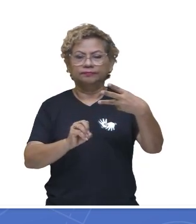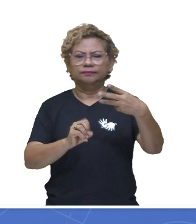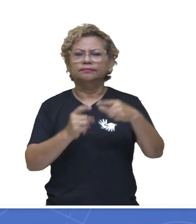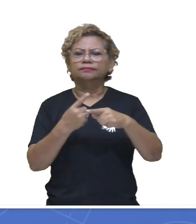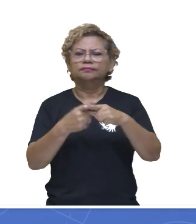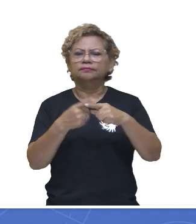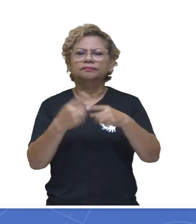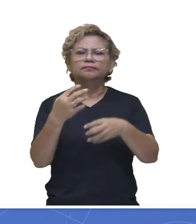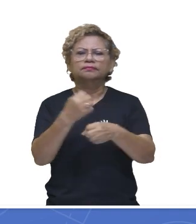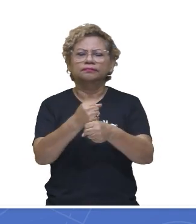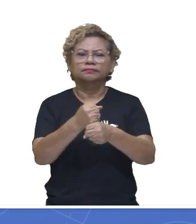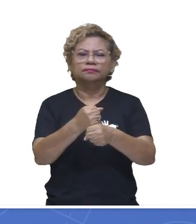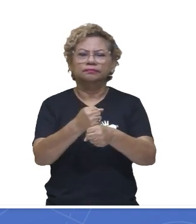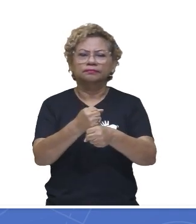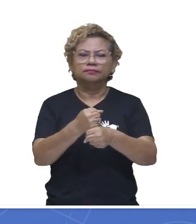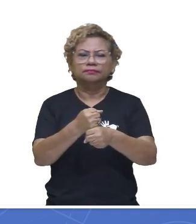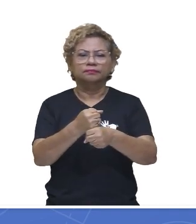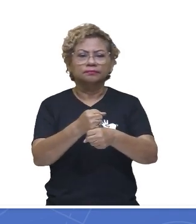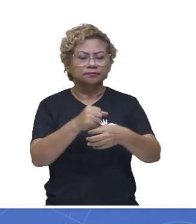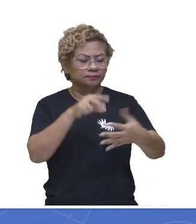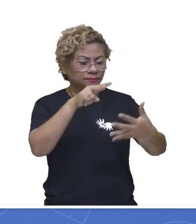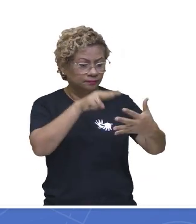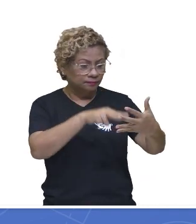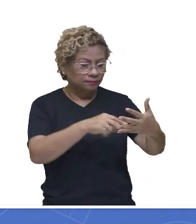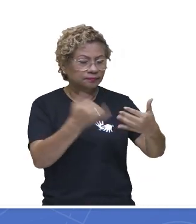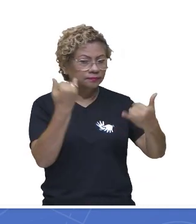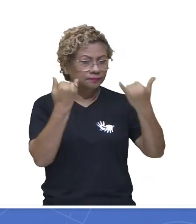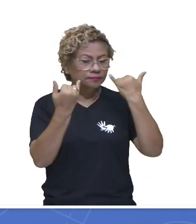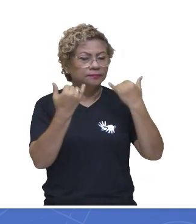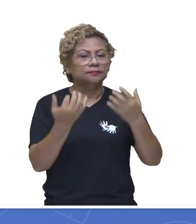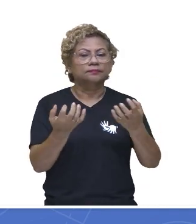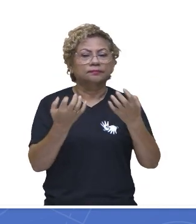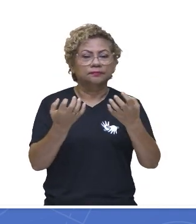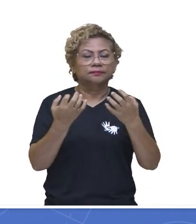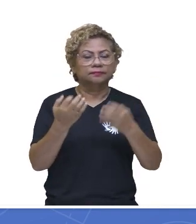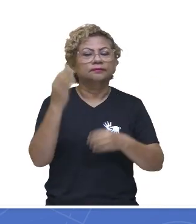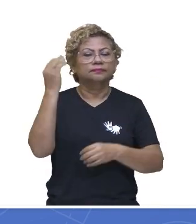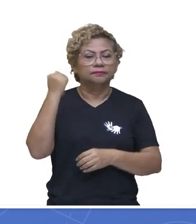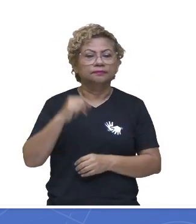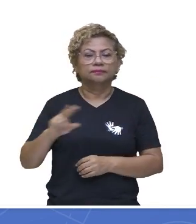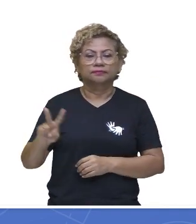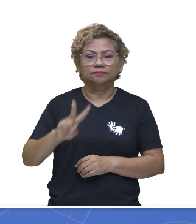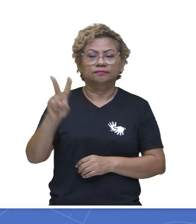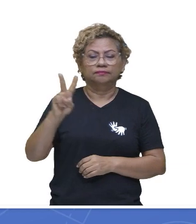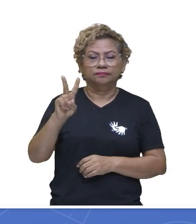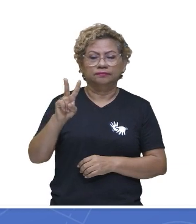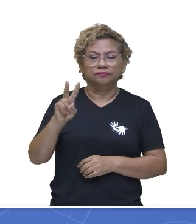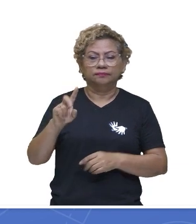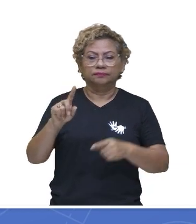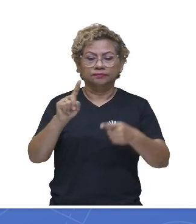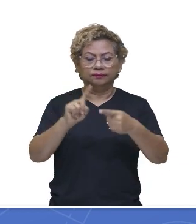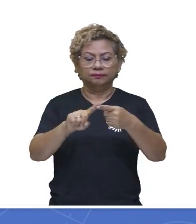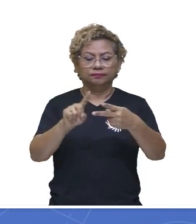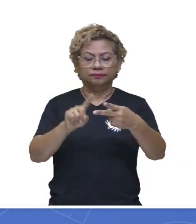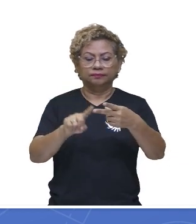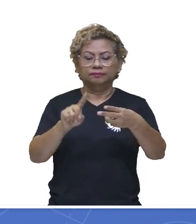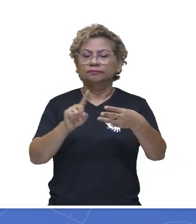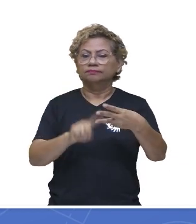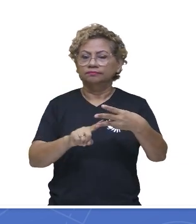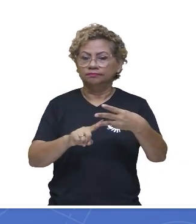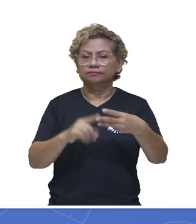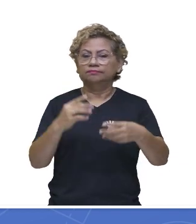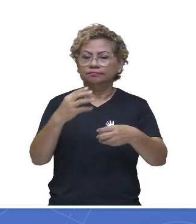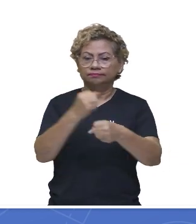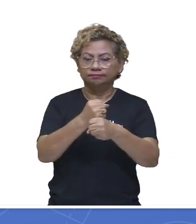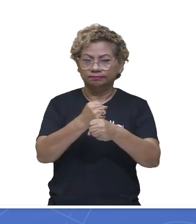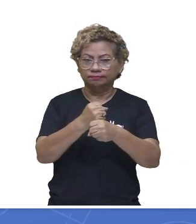professor? Vejam, aqui na questão, ele quer saber o valor dessa operação, né? Então, se nós temos o